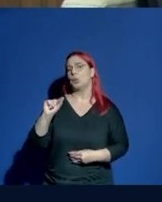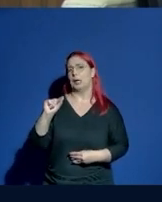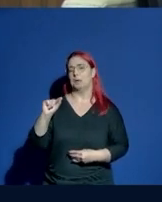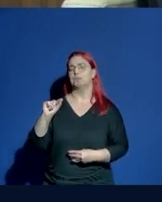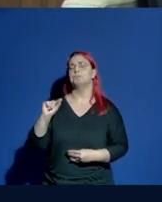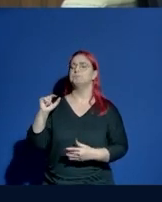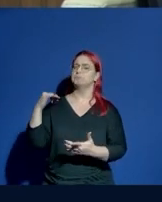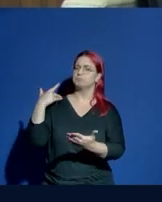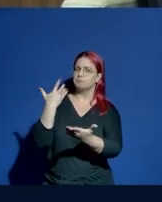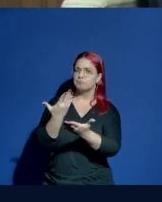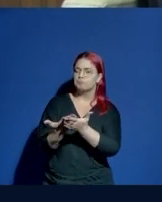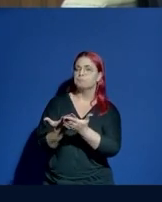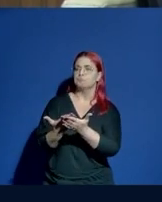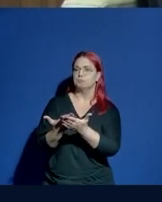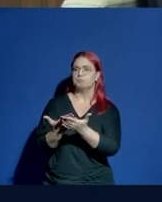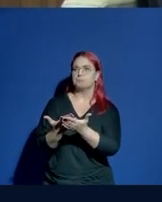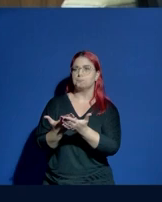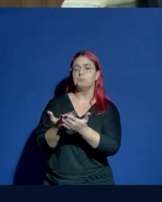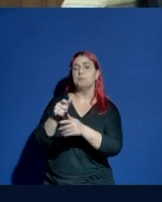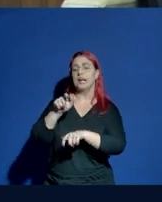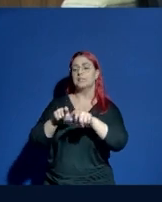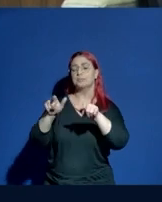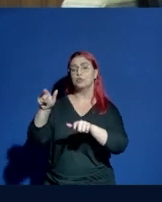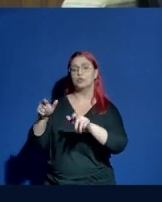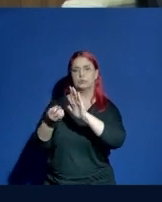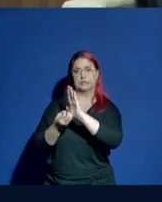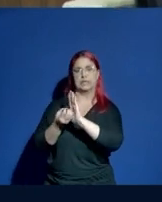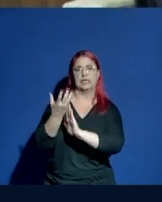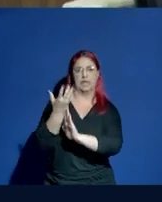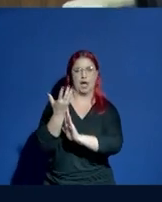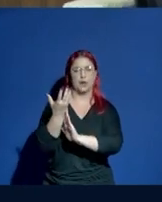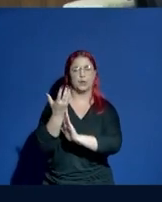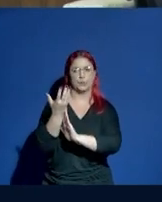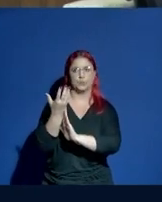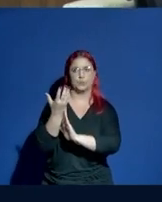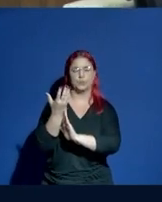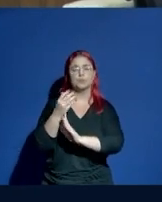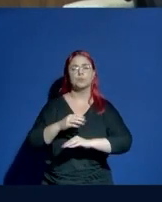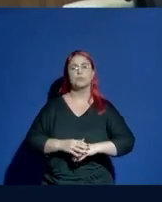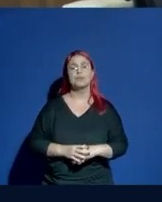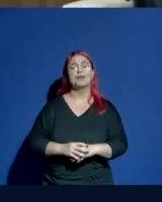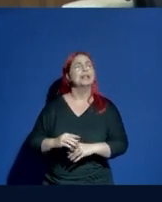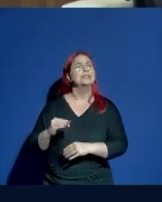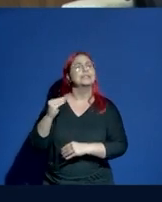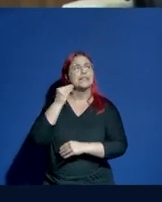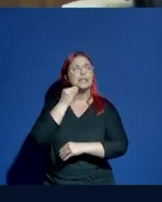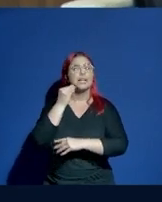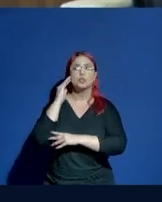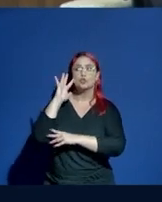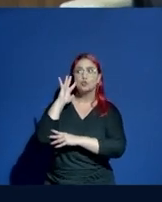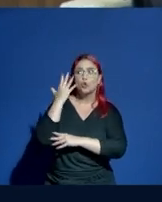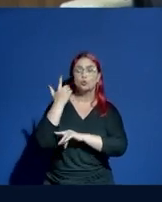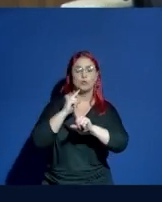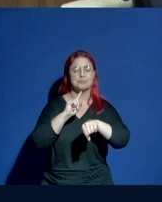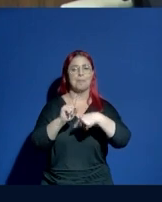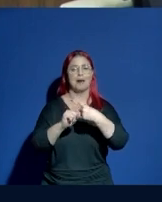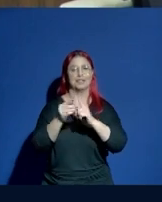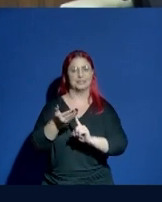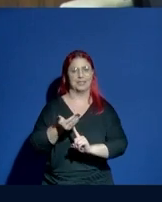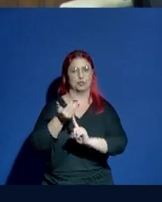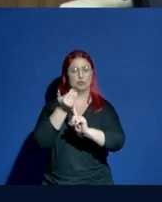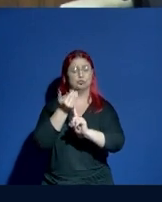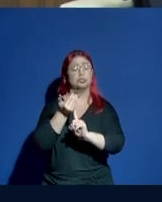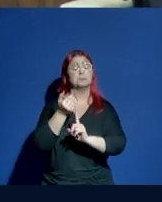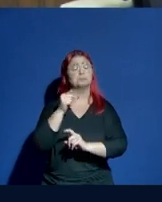do nosso fundadores tá gerando soluções e criando tecnologias a foca